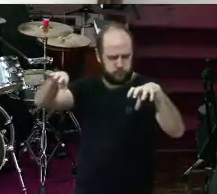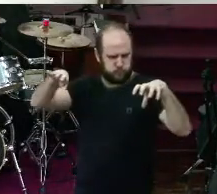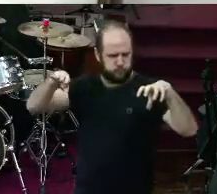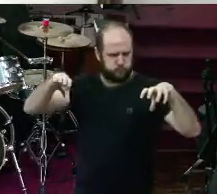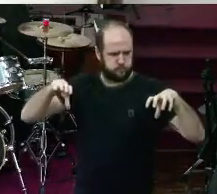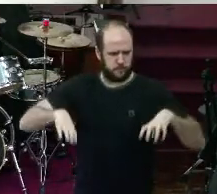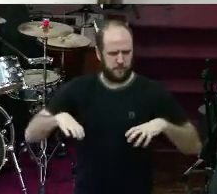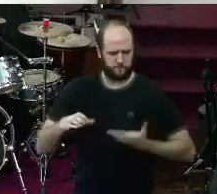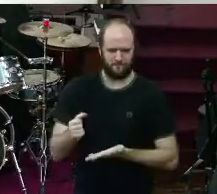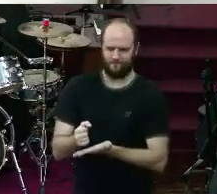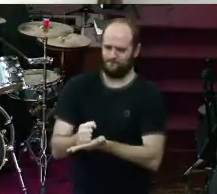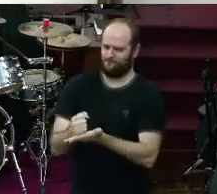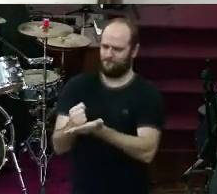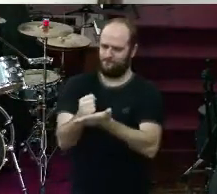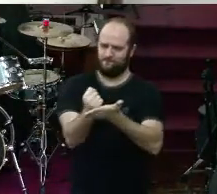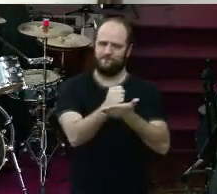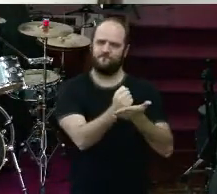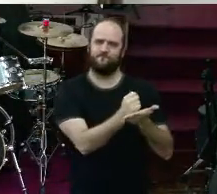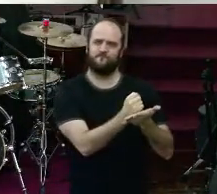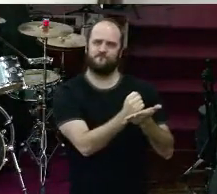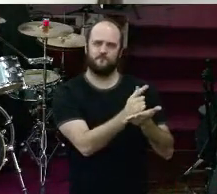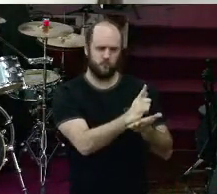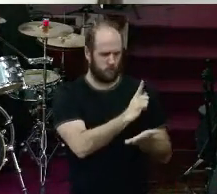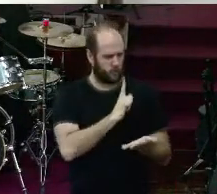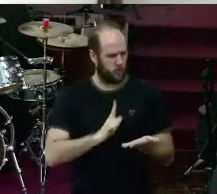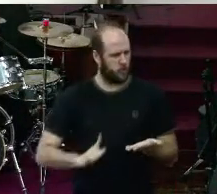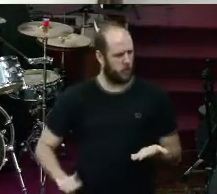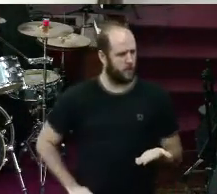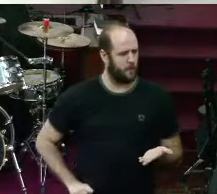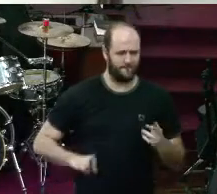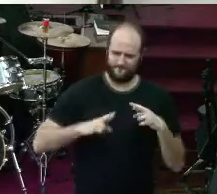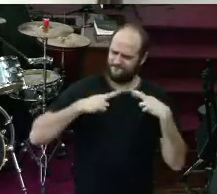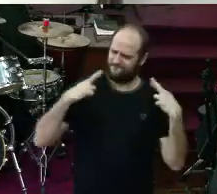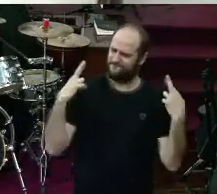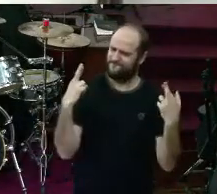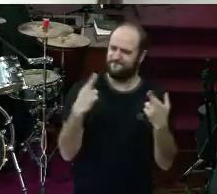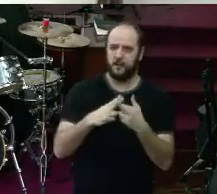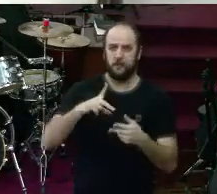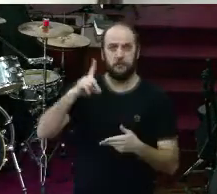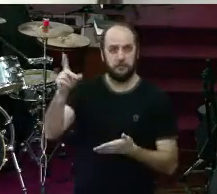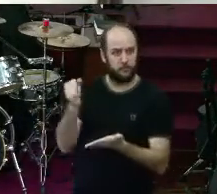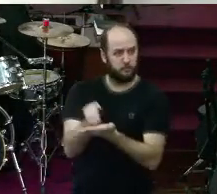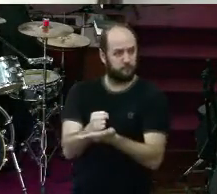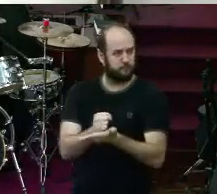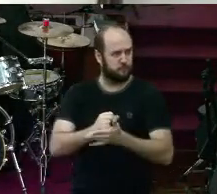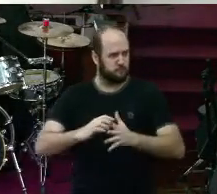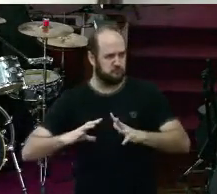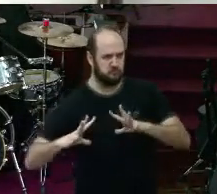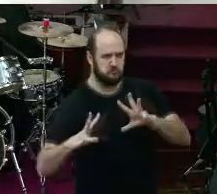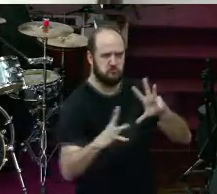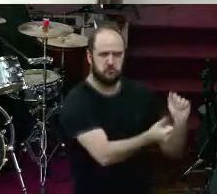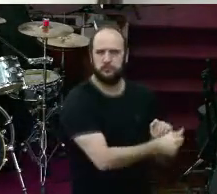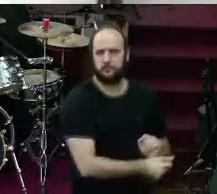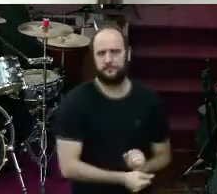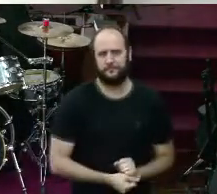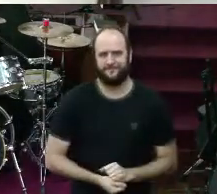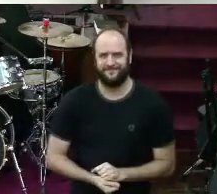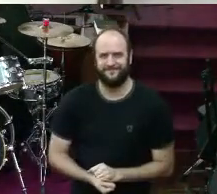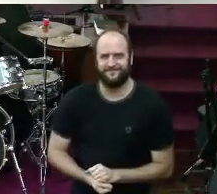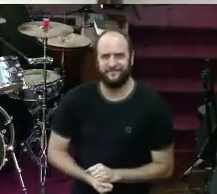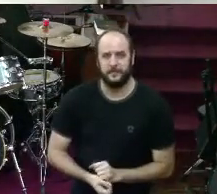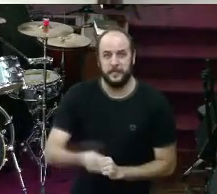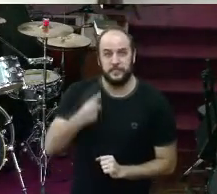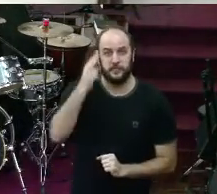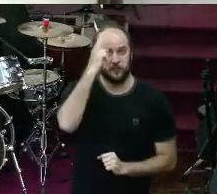sublime trono, e Ele reina para todo sempre, e Ele está no controle. A história que nós acabamos de ler nesses